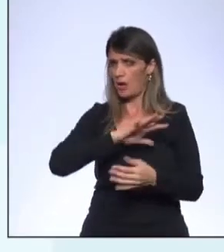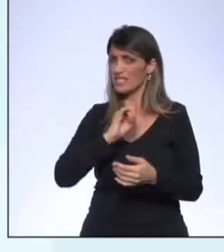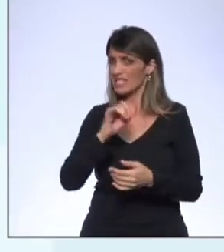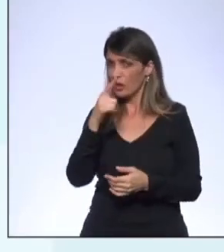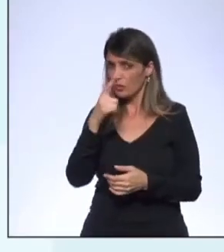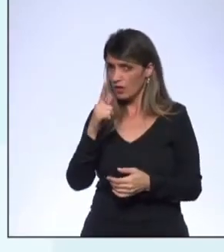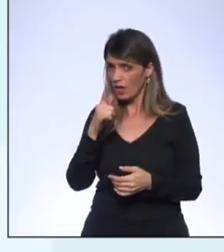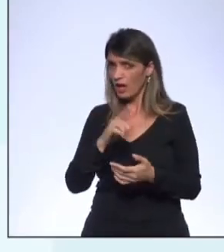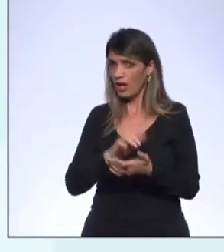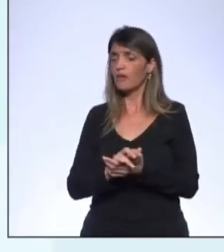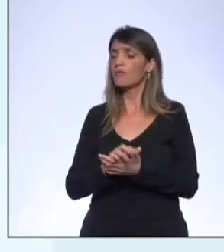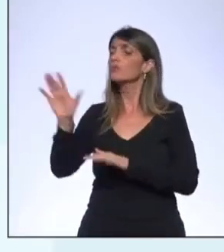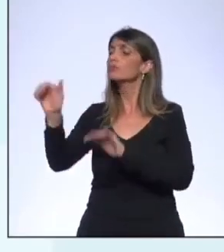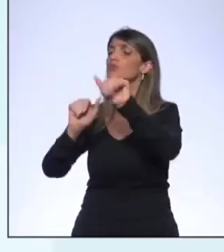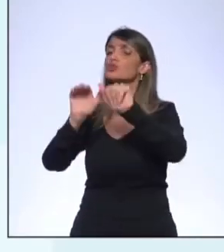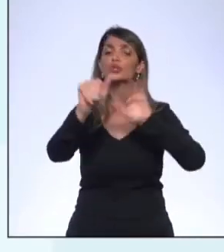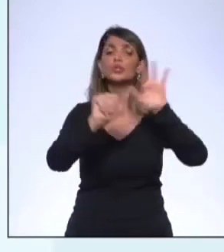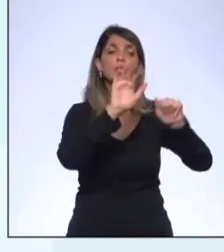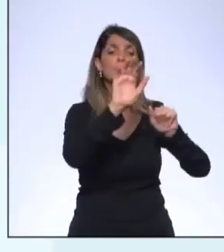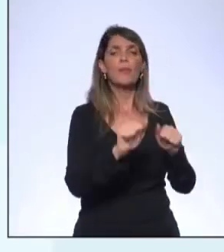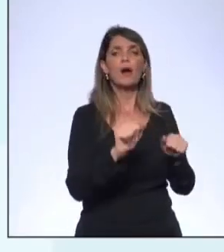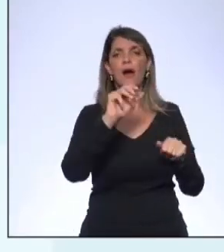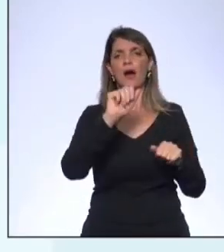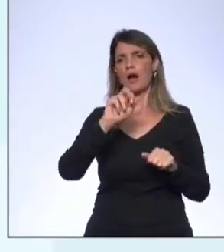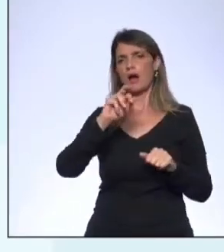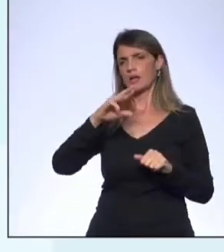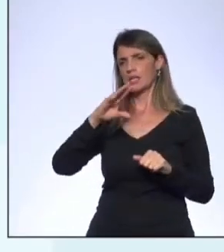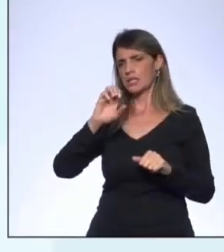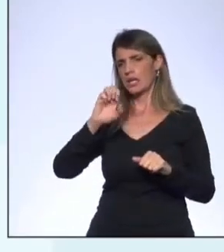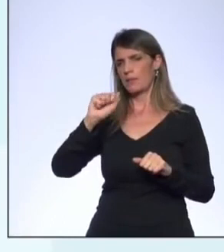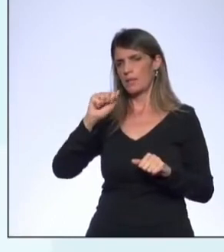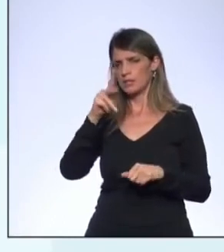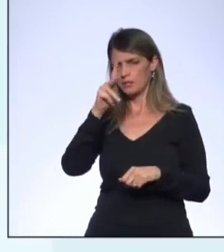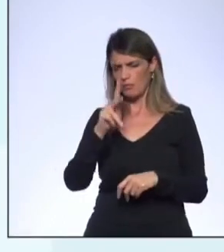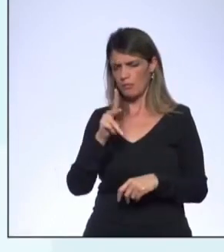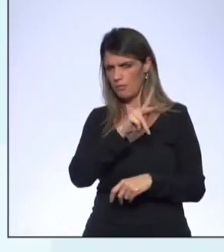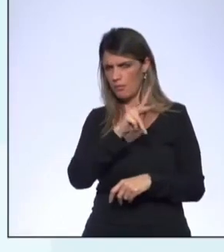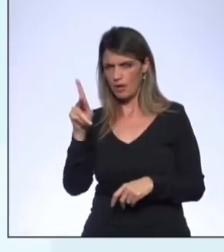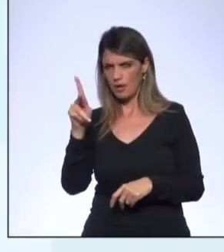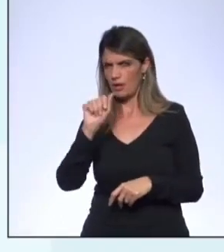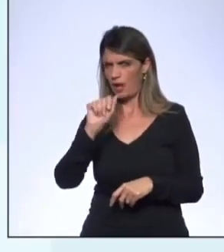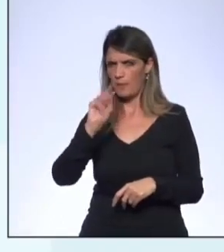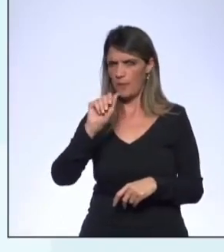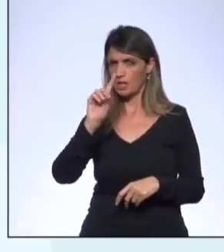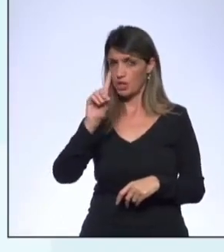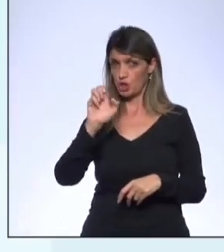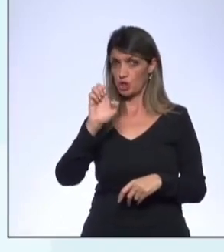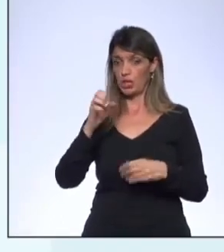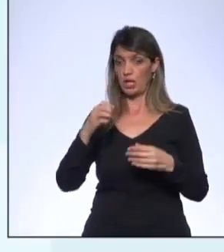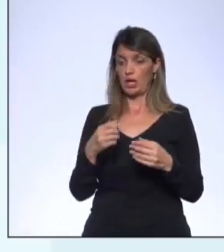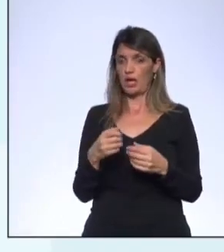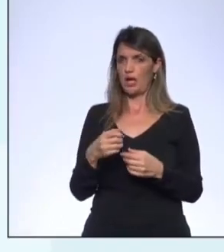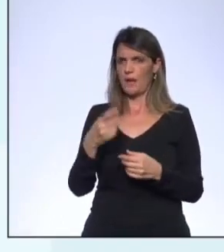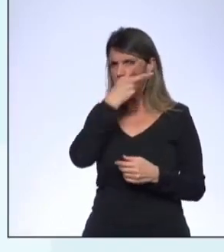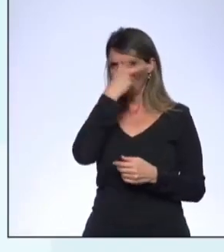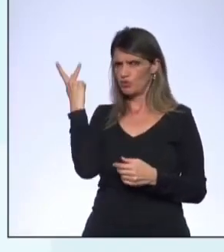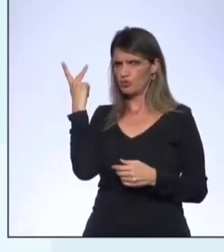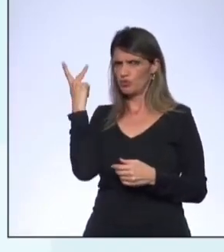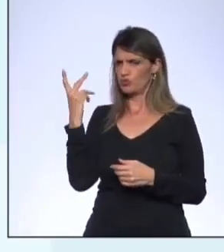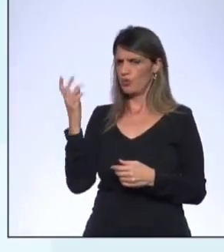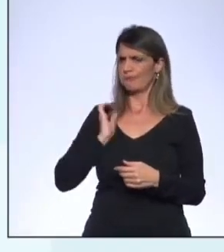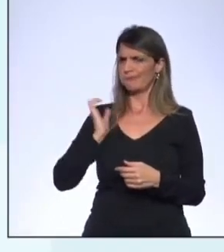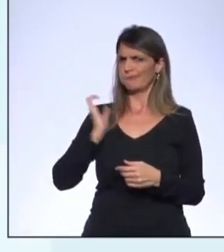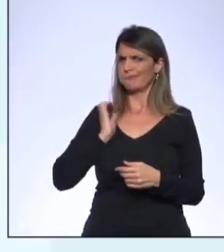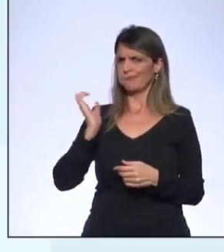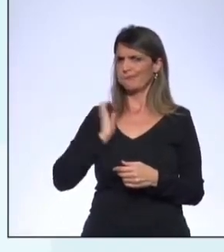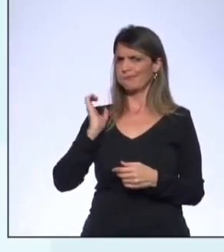convocar individualmente arcebispos, bispos, abades e grandes barões.